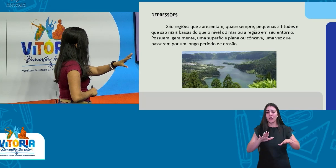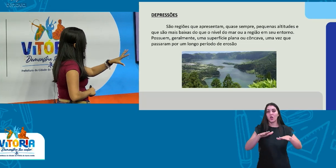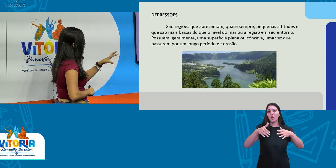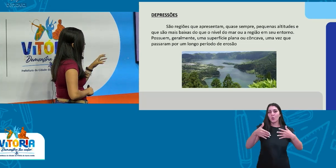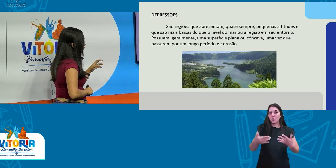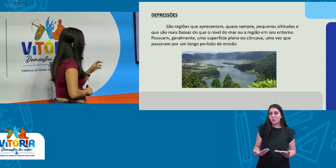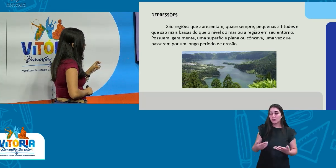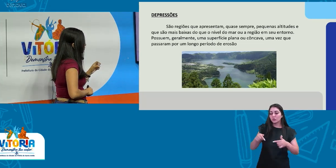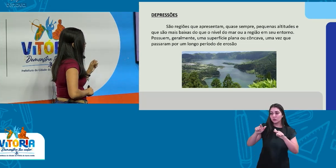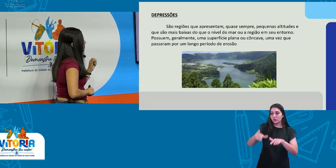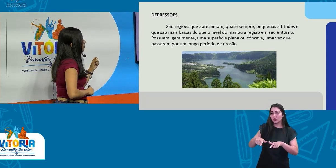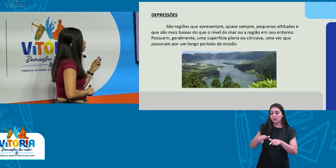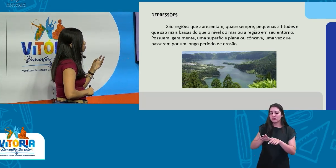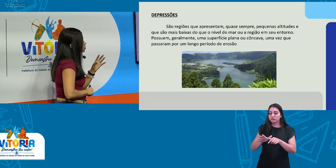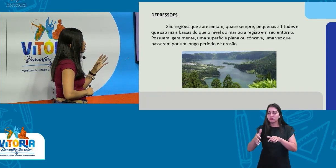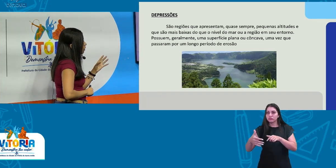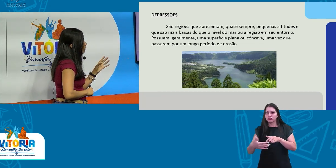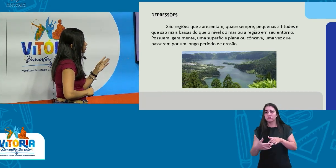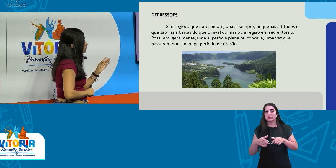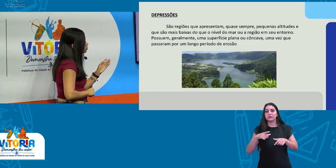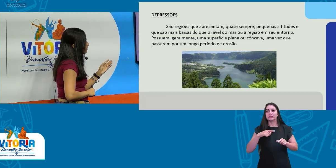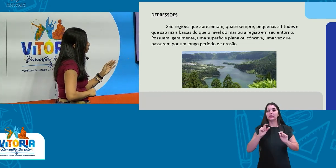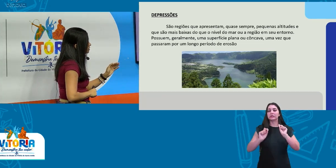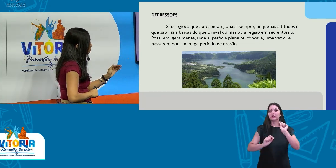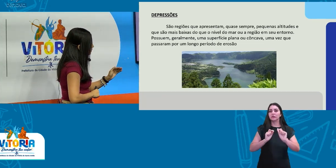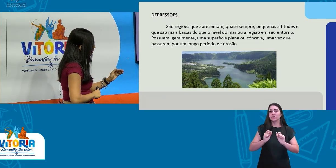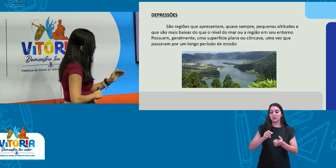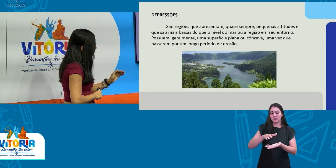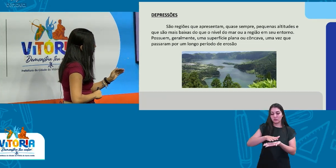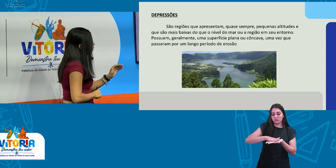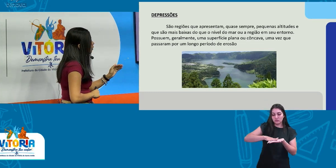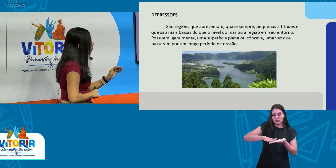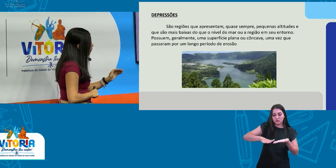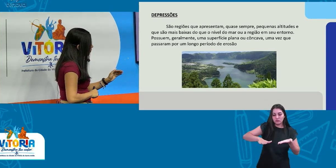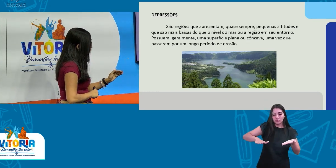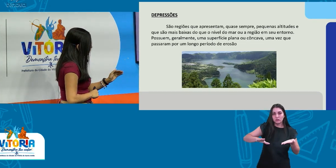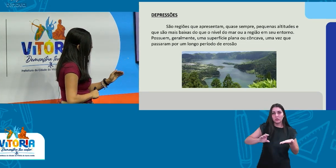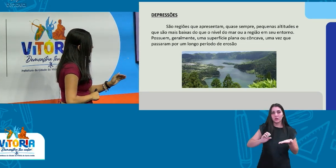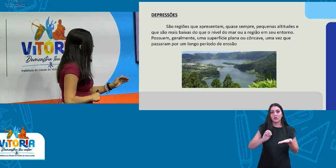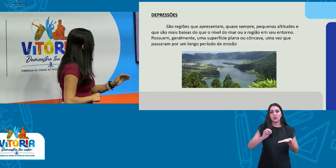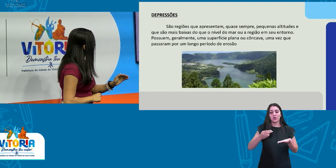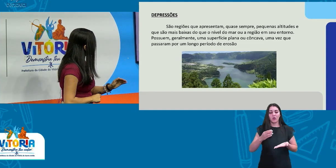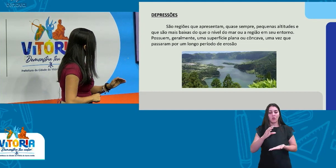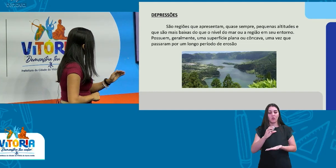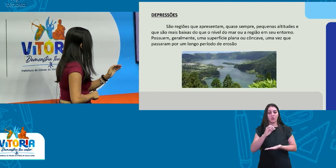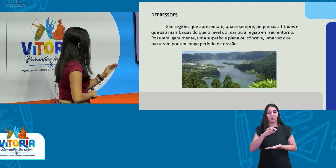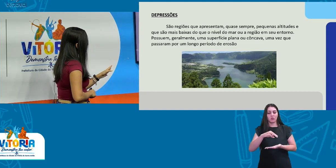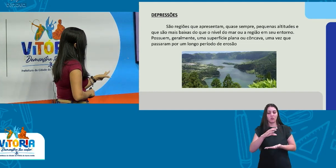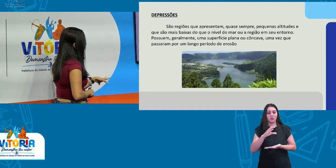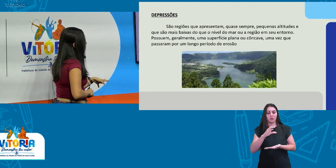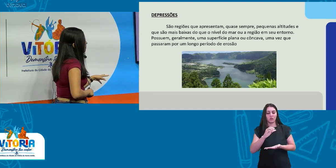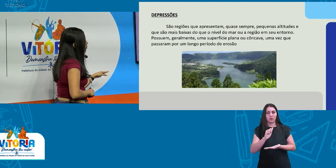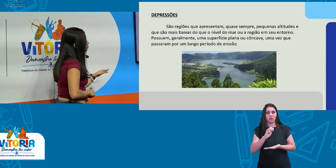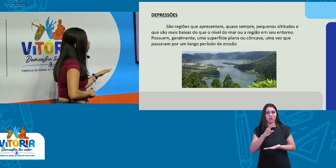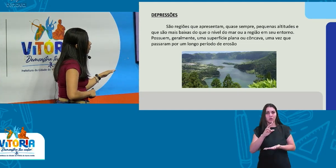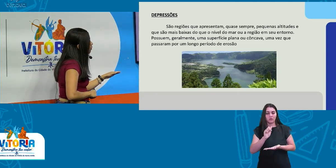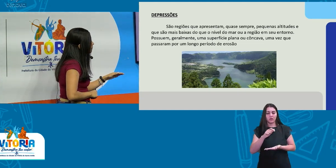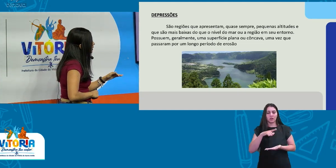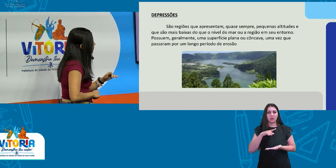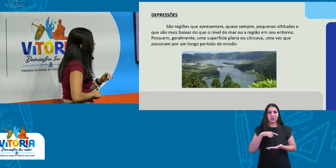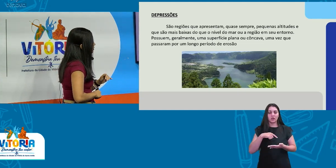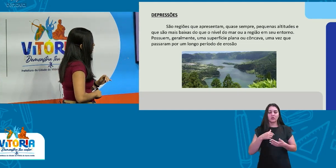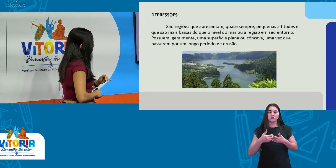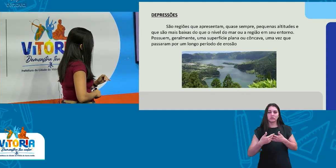região em seu entorno. Possuem geralmente uma superfície plana ou côncava, uma vez que passaram por um